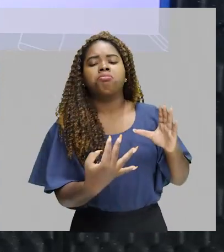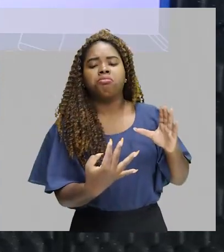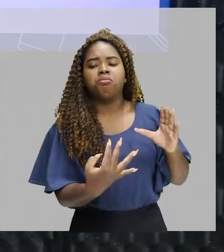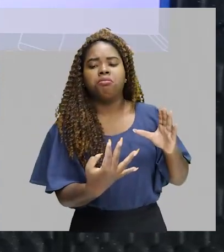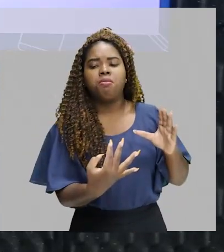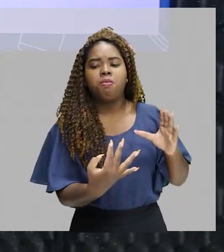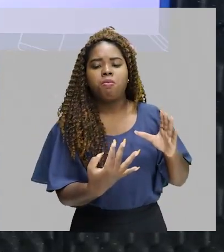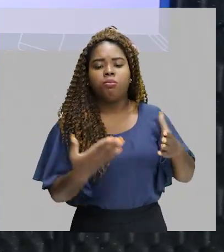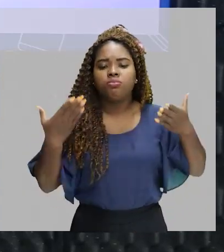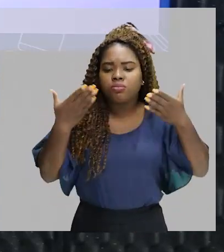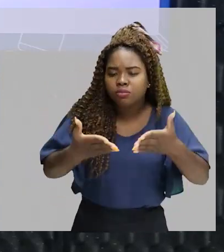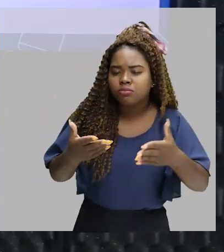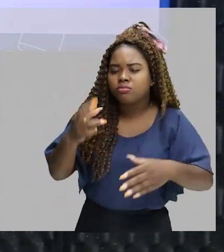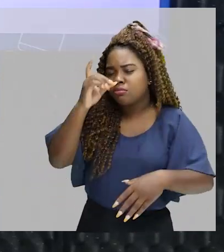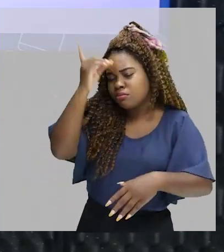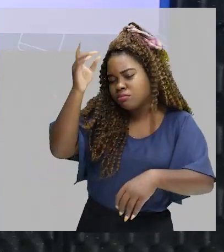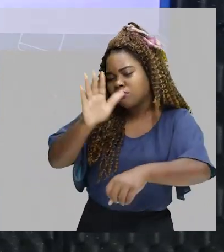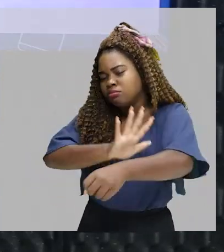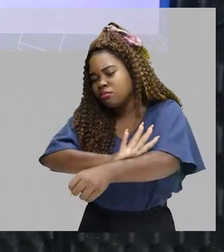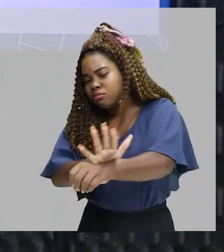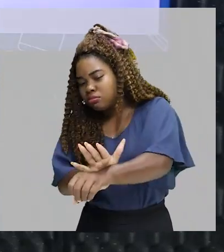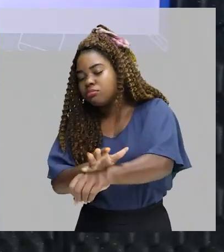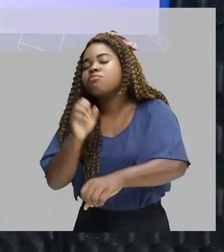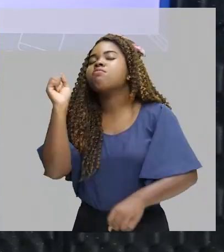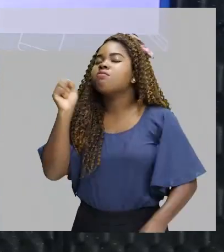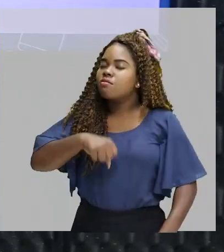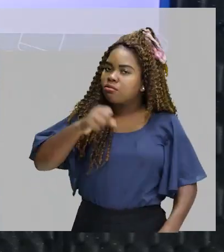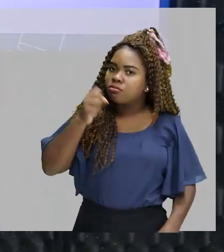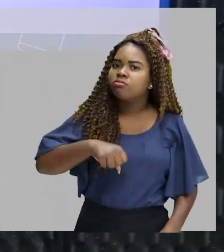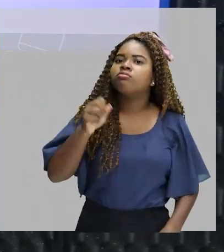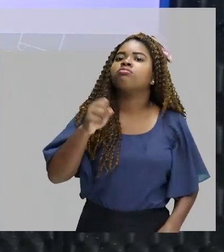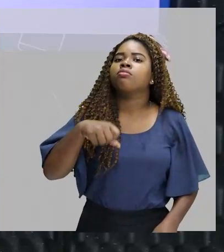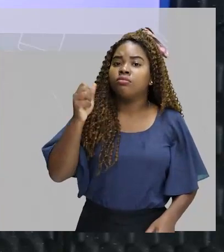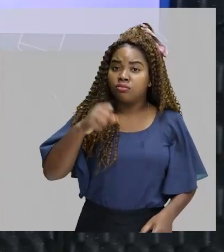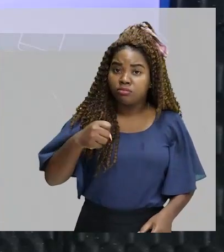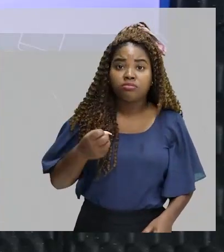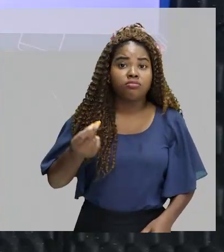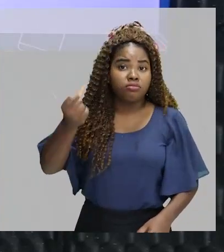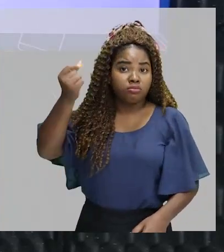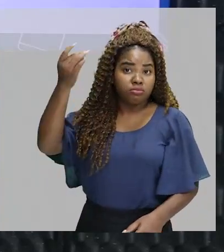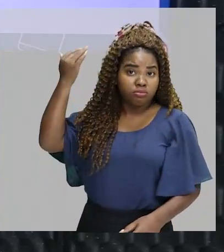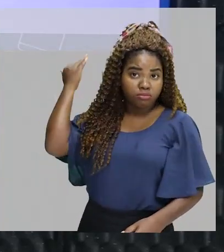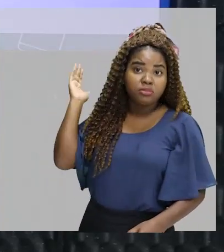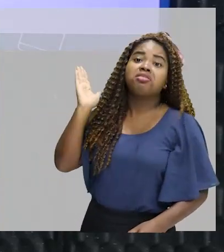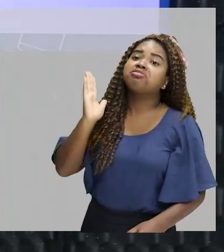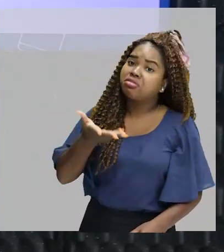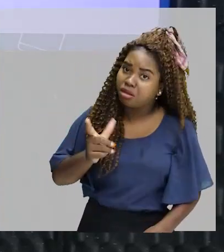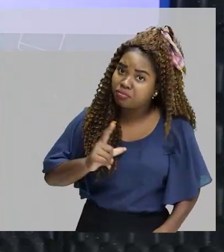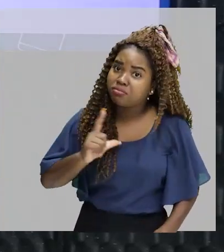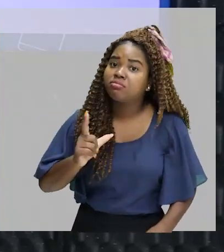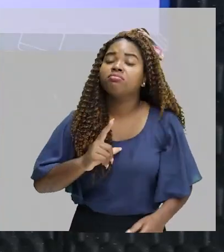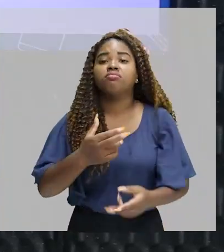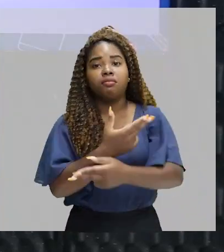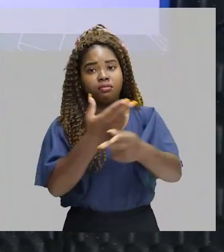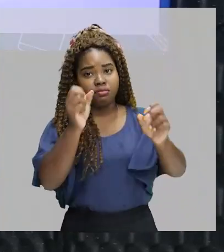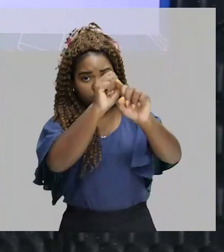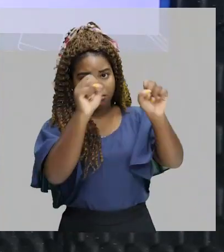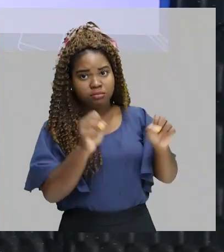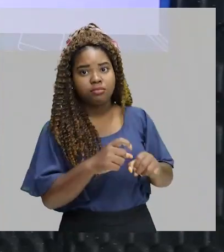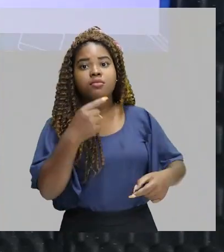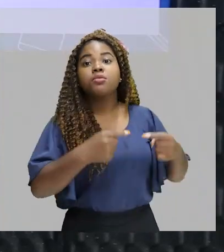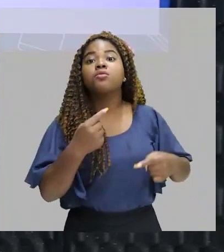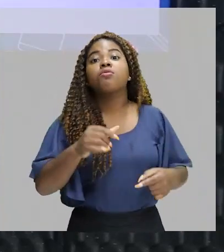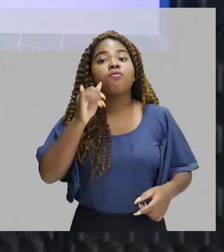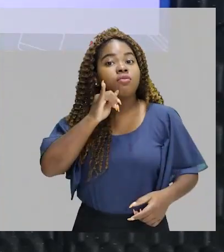voltada à ideia do racismo? Sim, já existiram muitos sistemas políticos que tem essa característica. Eu vou citar um exemplo para